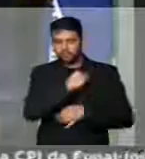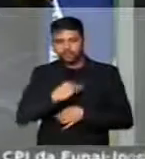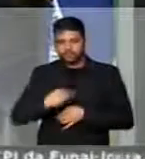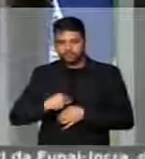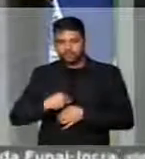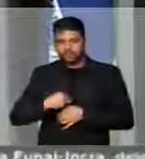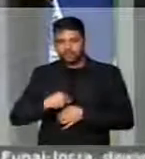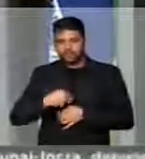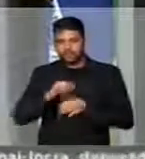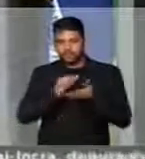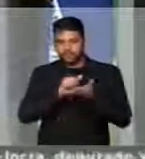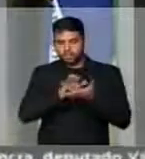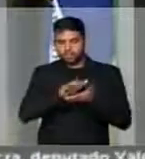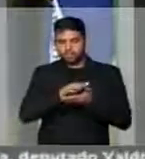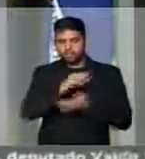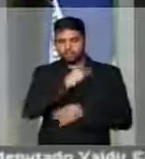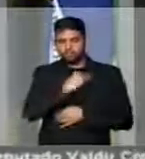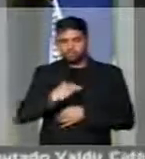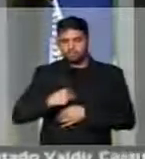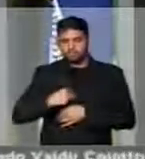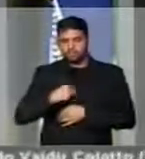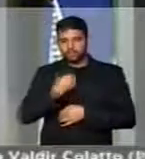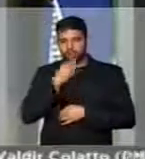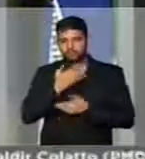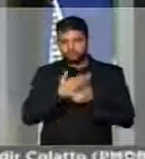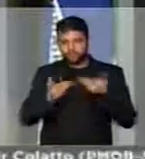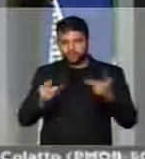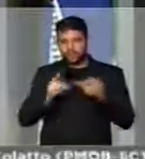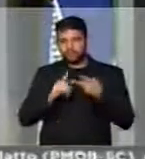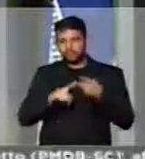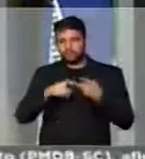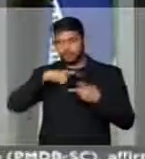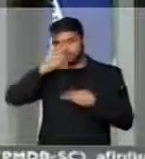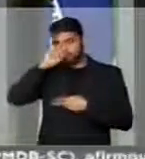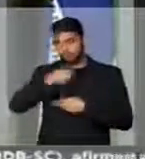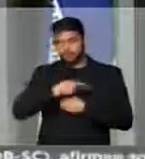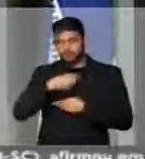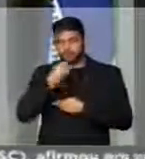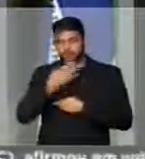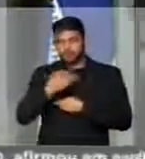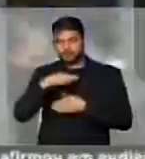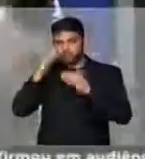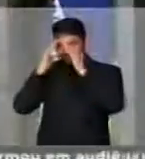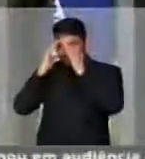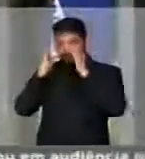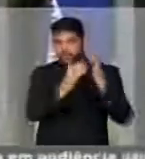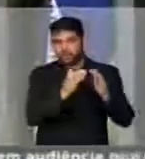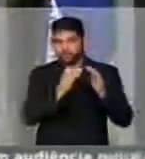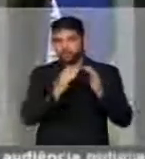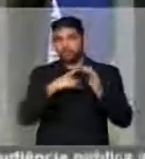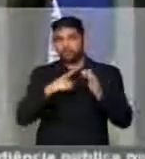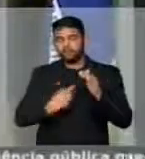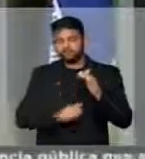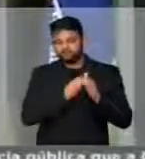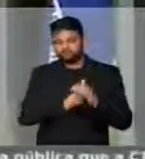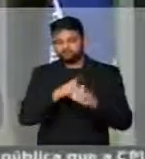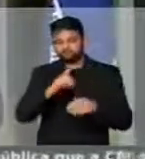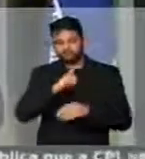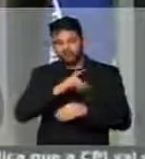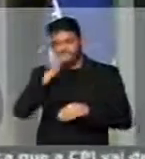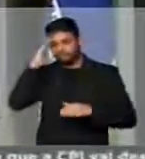ministro, é demiti-lo a bem da ordem, a bem do respeito que se tem que